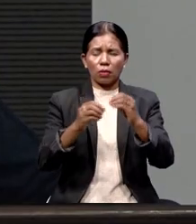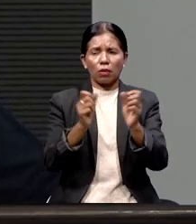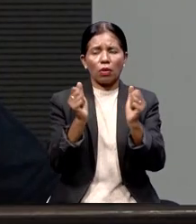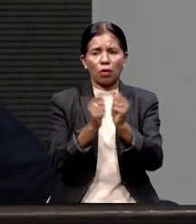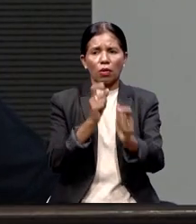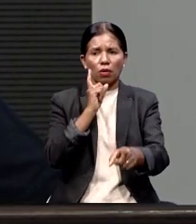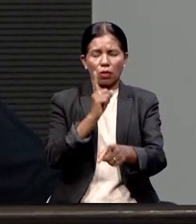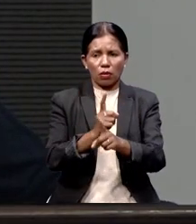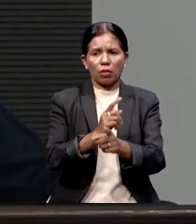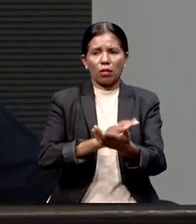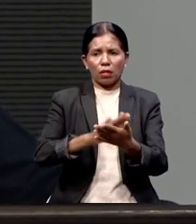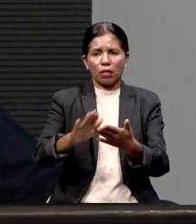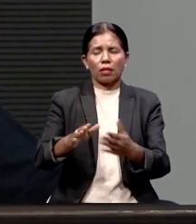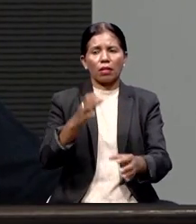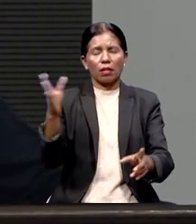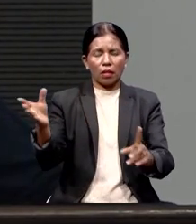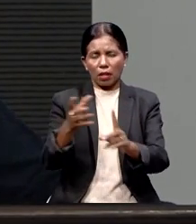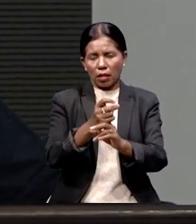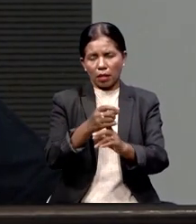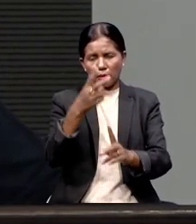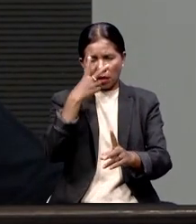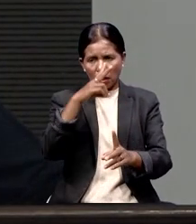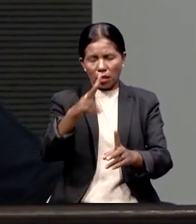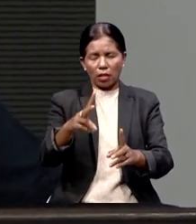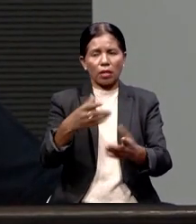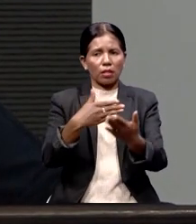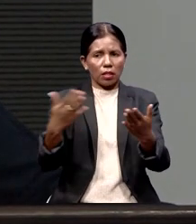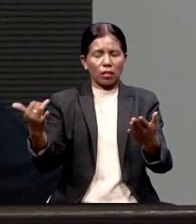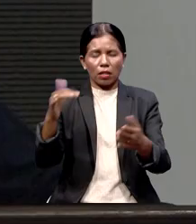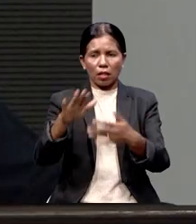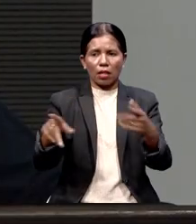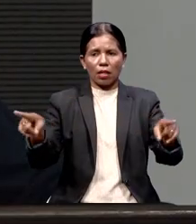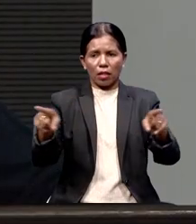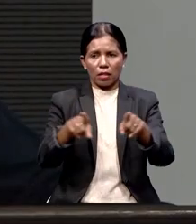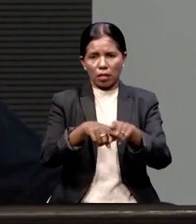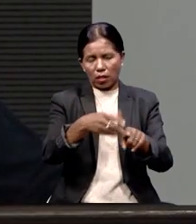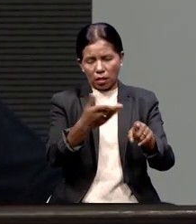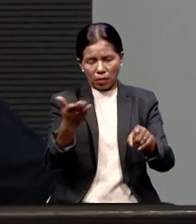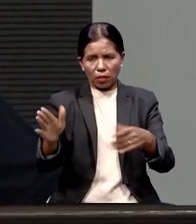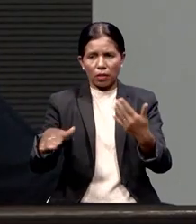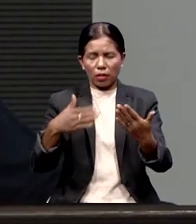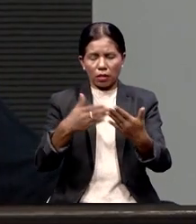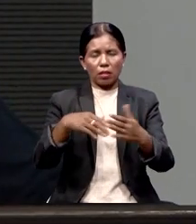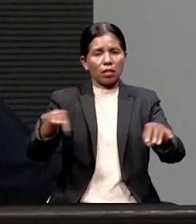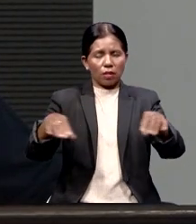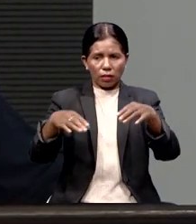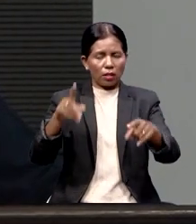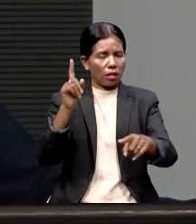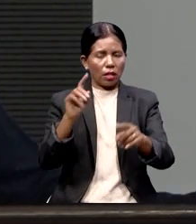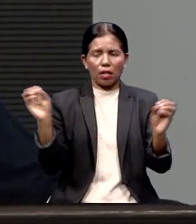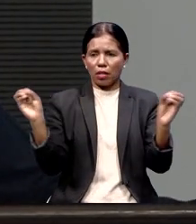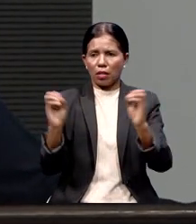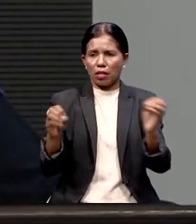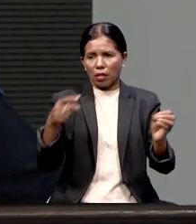no momos, carba factus lo evidencia, no dar base vai ta botia ne argumento. La os